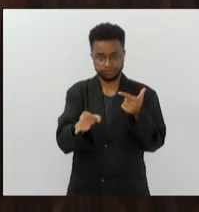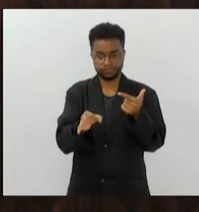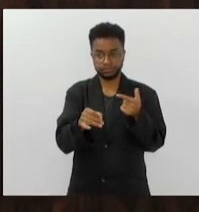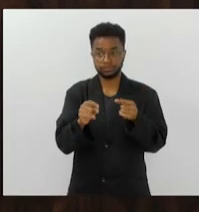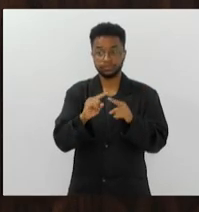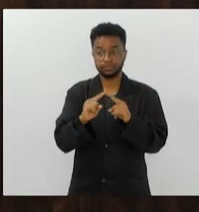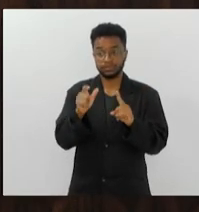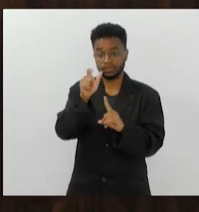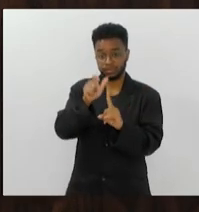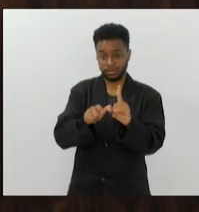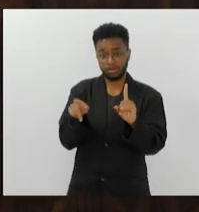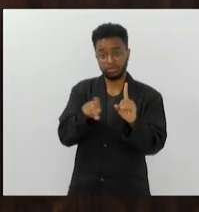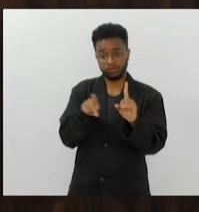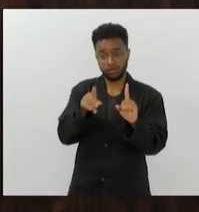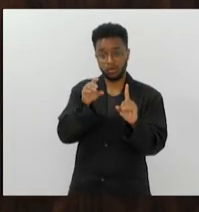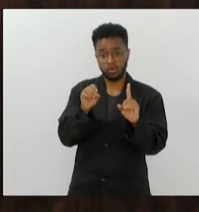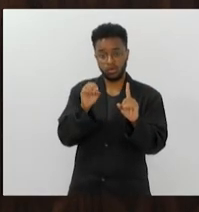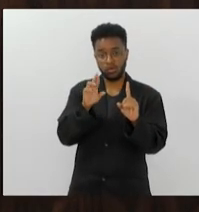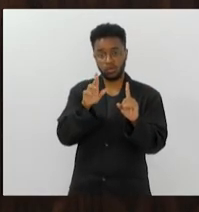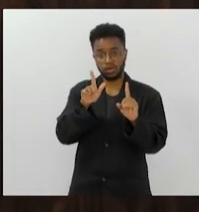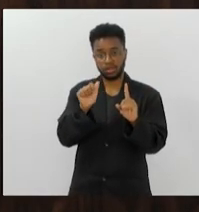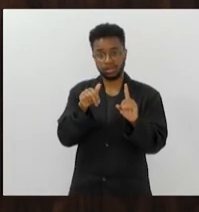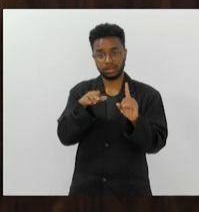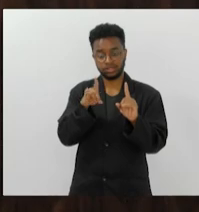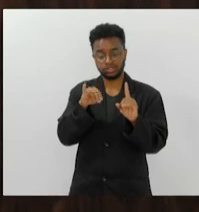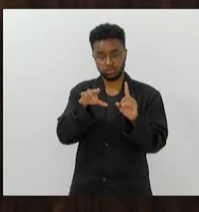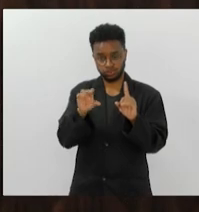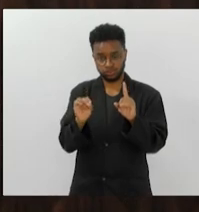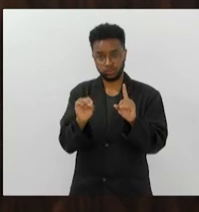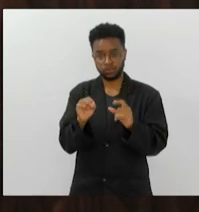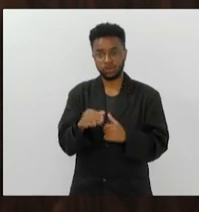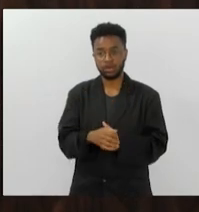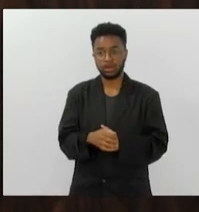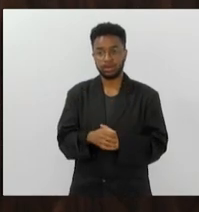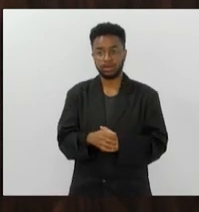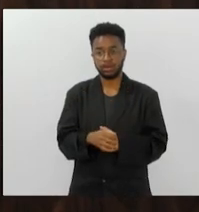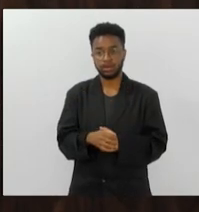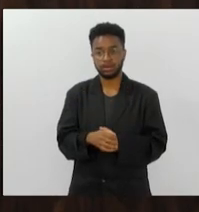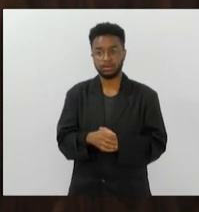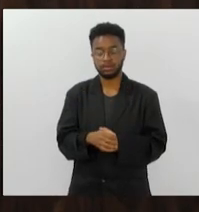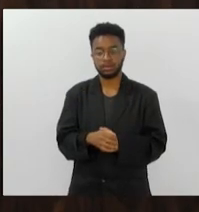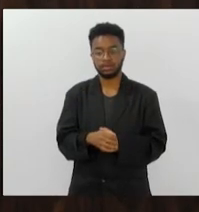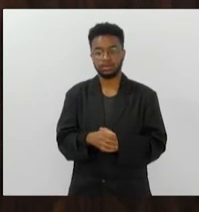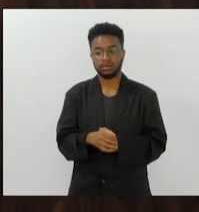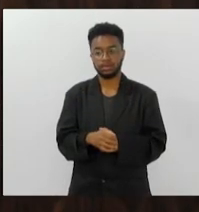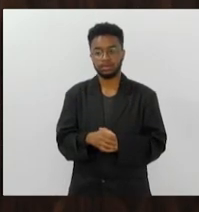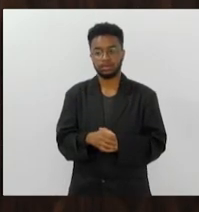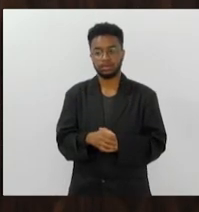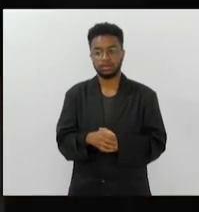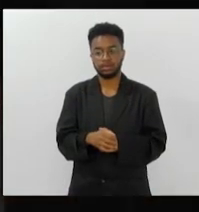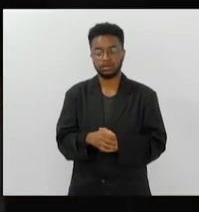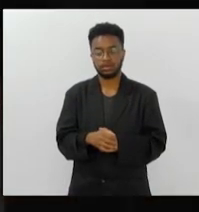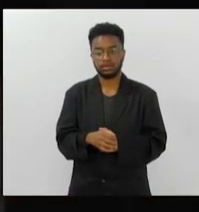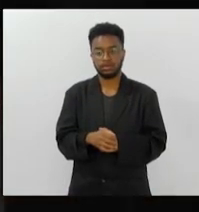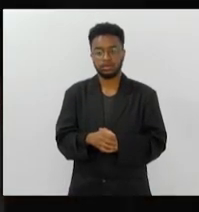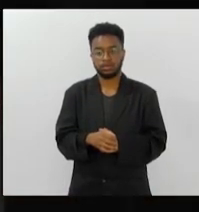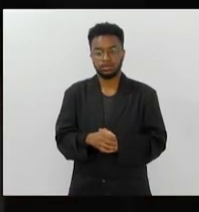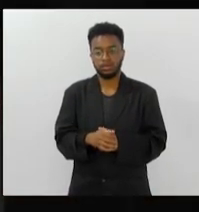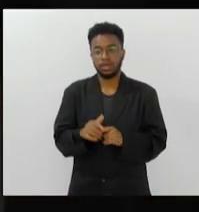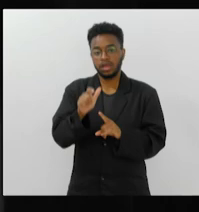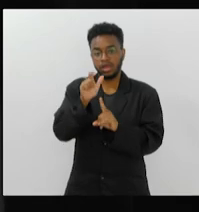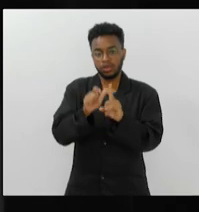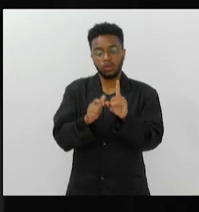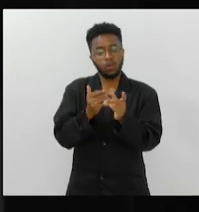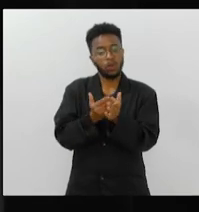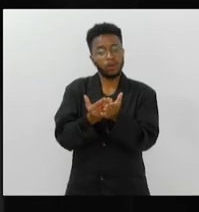E o professor Orlandino, eu chamo ele de professor, e o professor Orlandino, ele começou